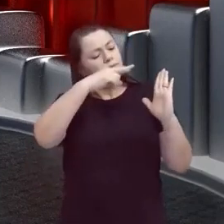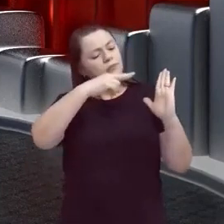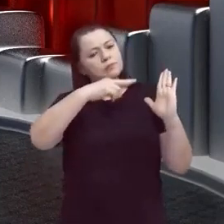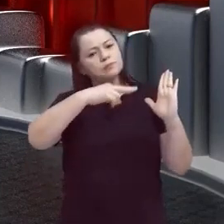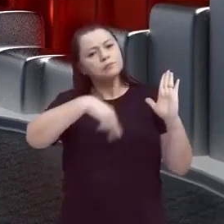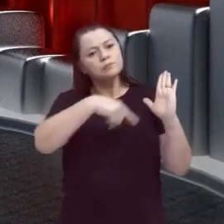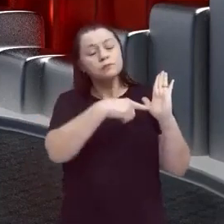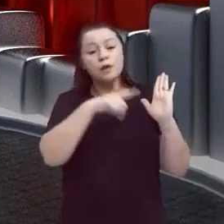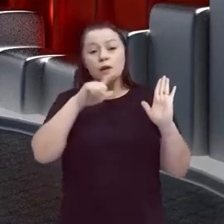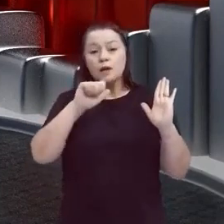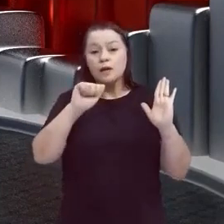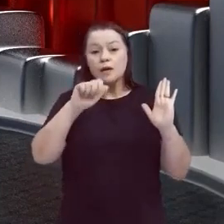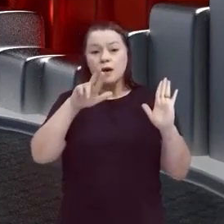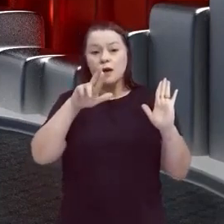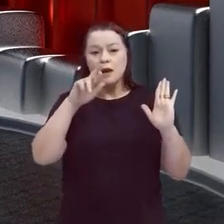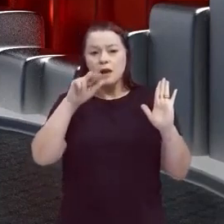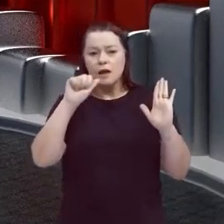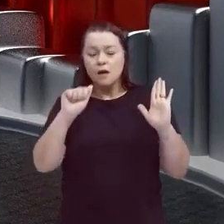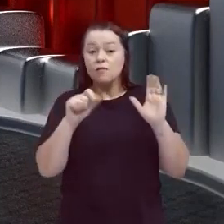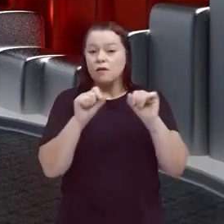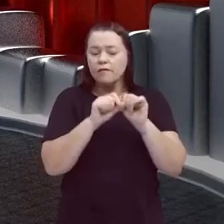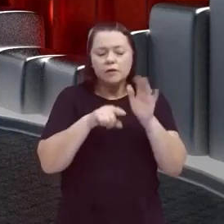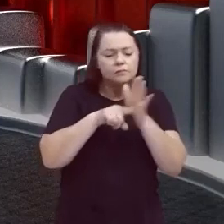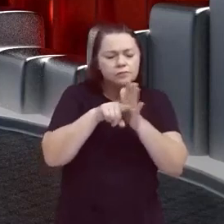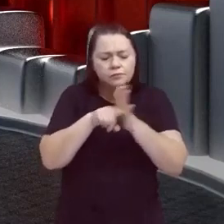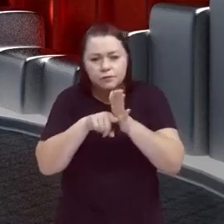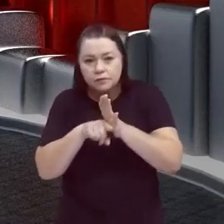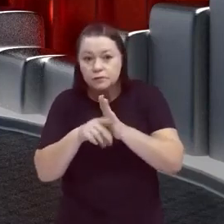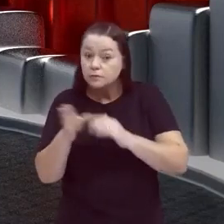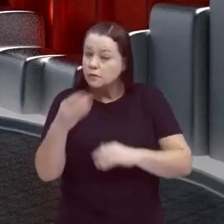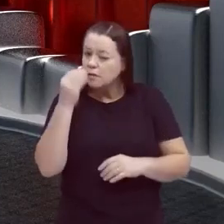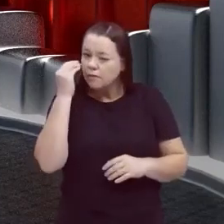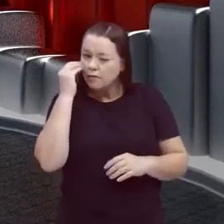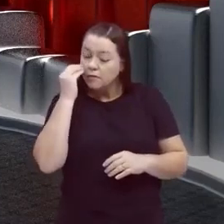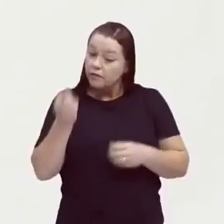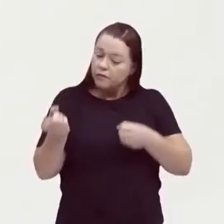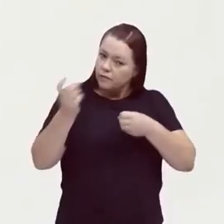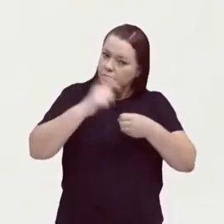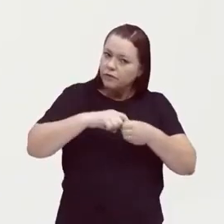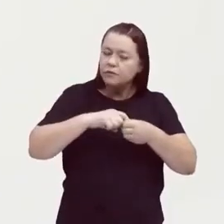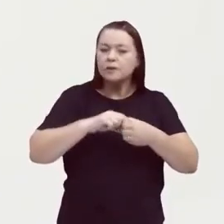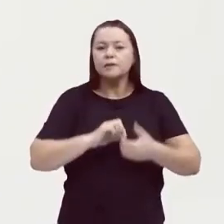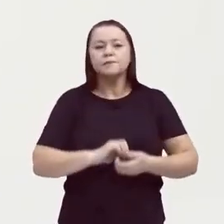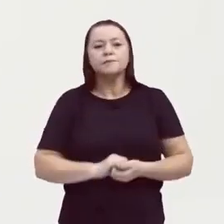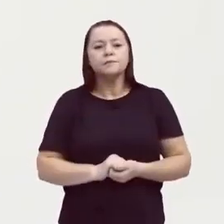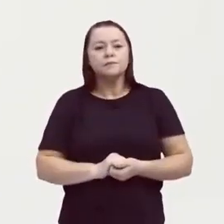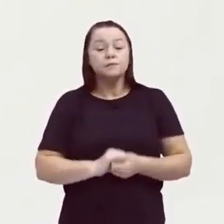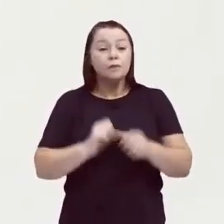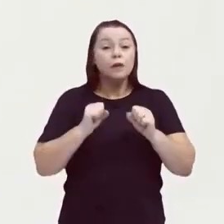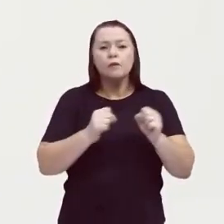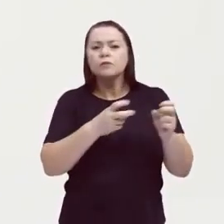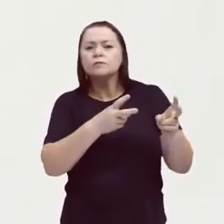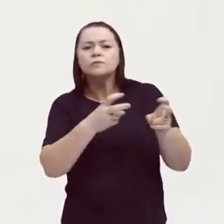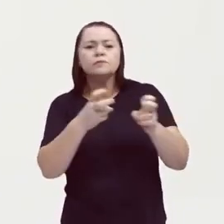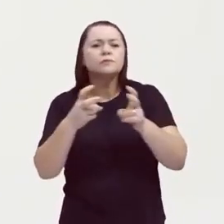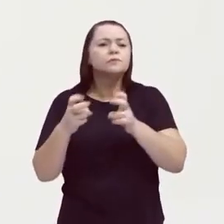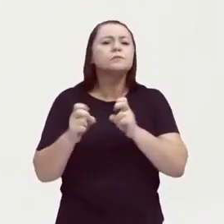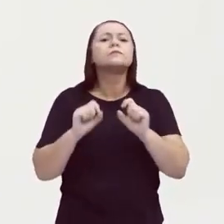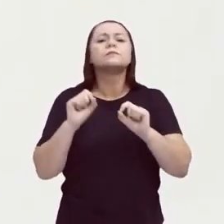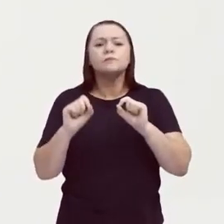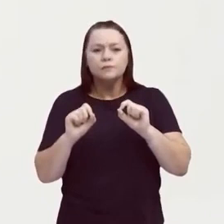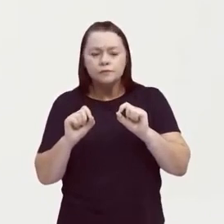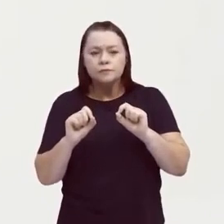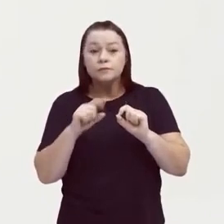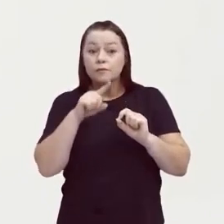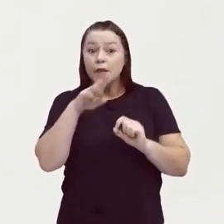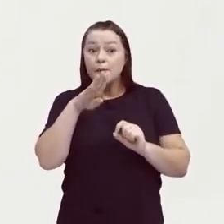Laura fez com essa pesquisa. Na verdade, então, de olho na tabela novamente. Então, podemos observar o seguinte na tabela. Que